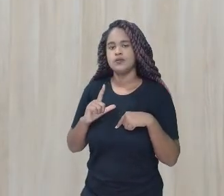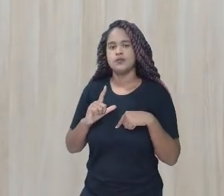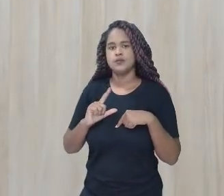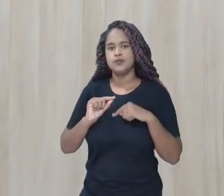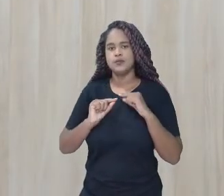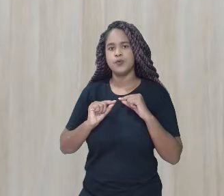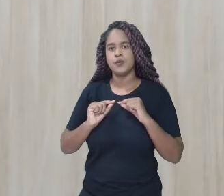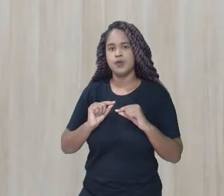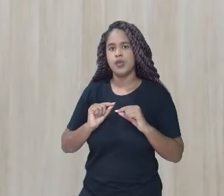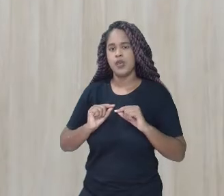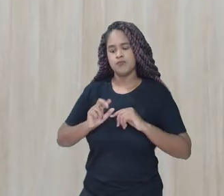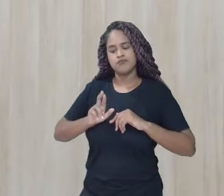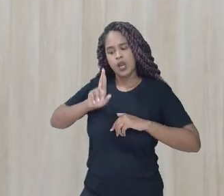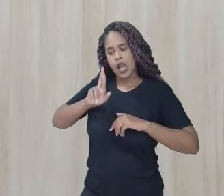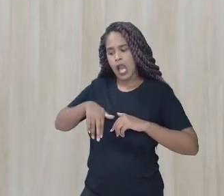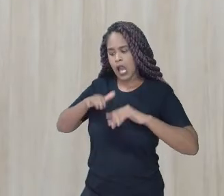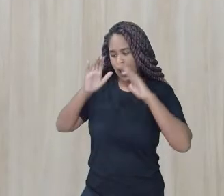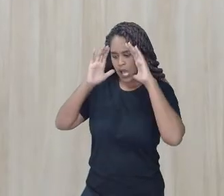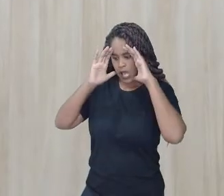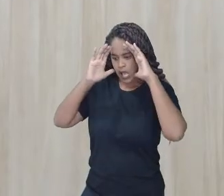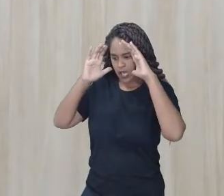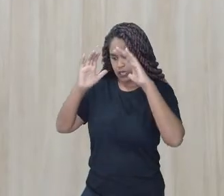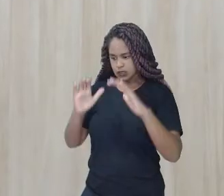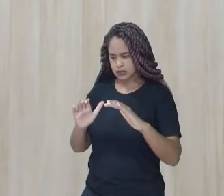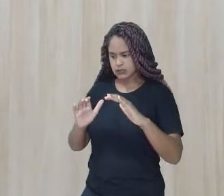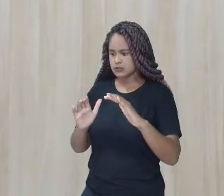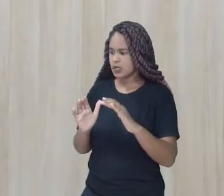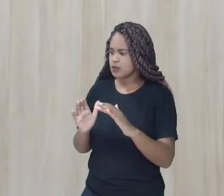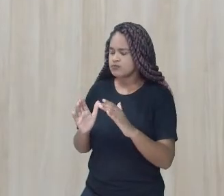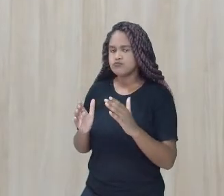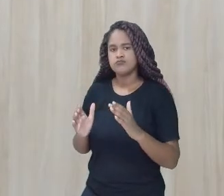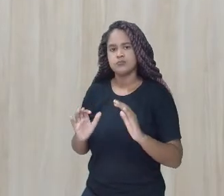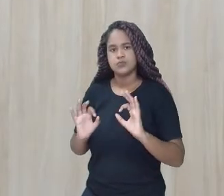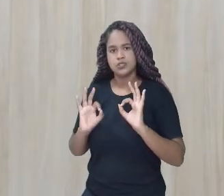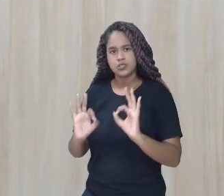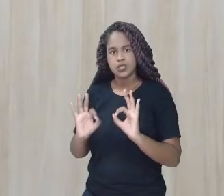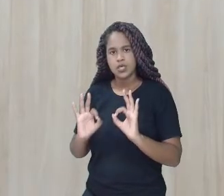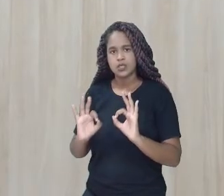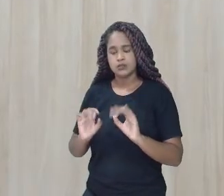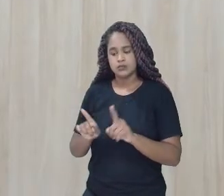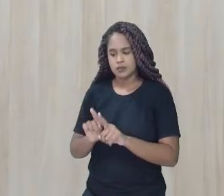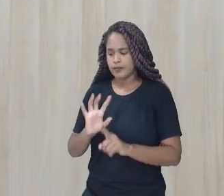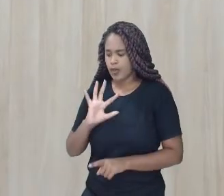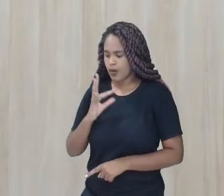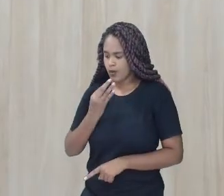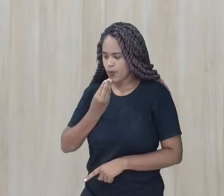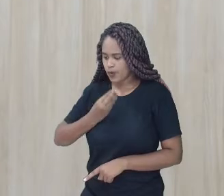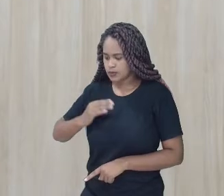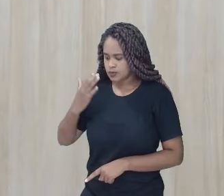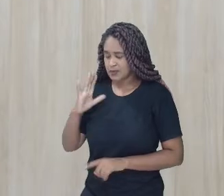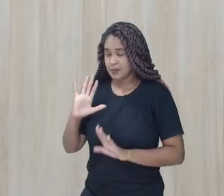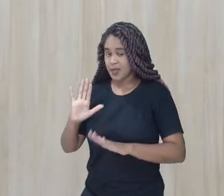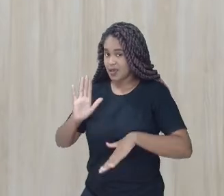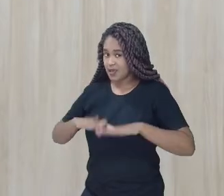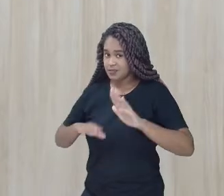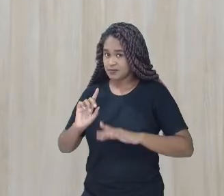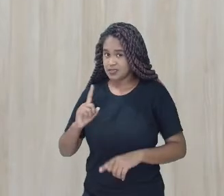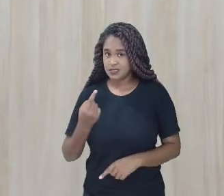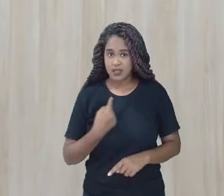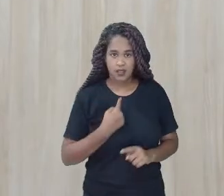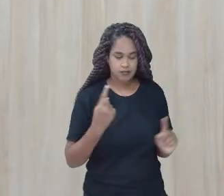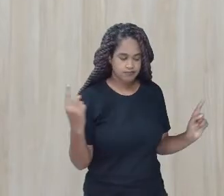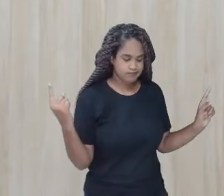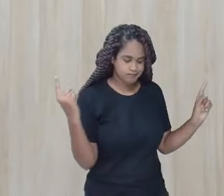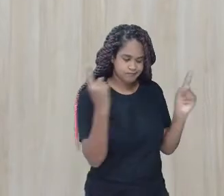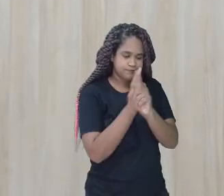na racionalidade, sendo coerente um com o outro, com base também no nosso conhecimento científico, e em alguns outros momentos a gente é